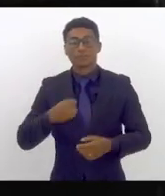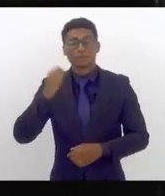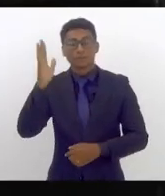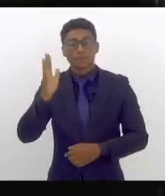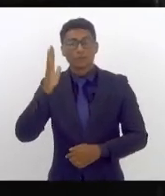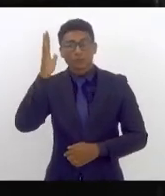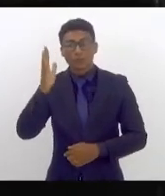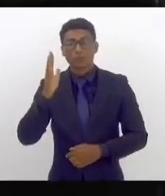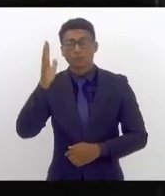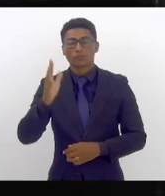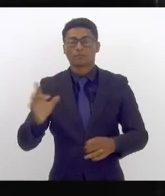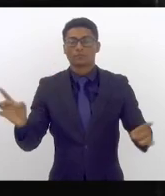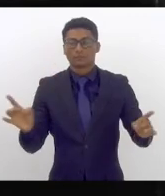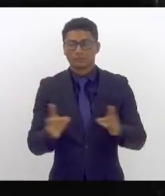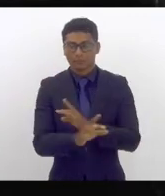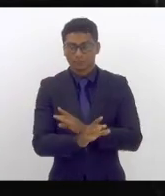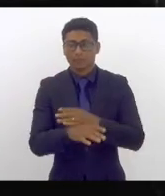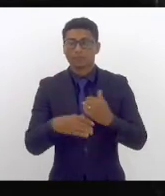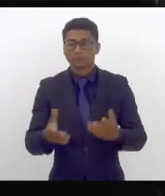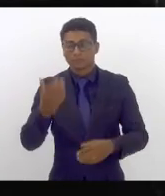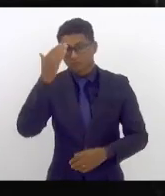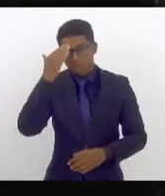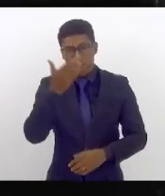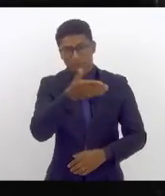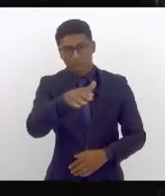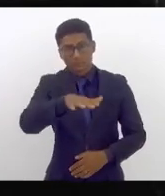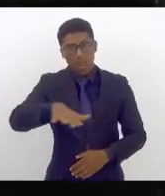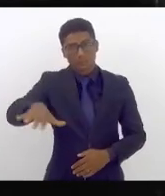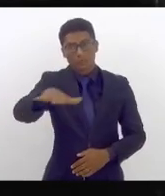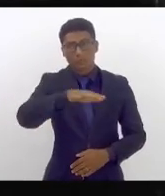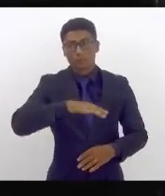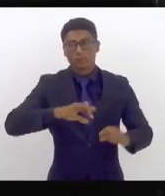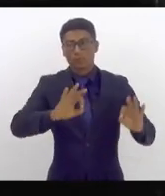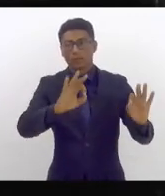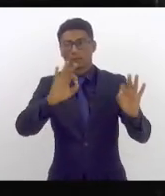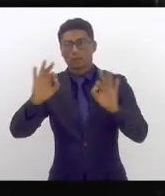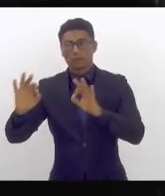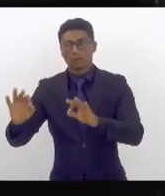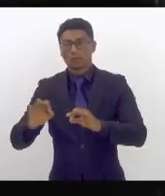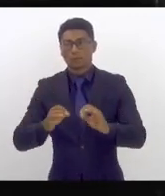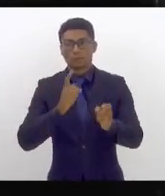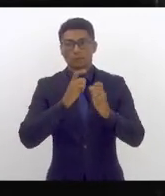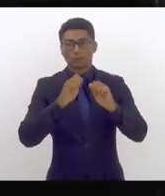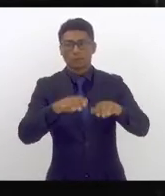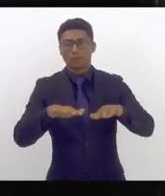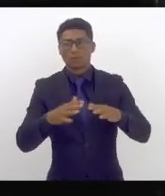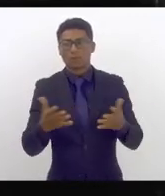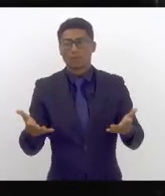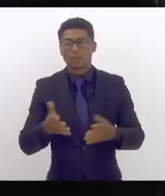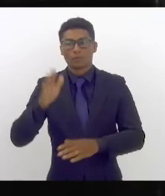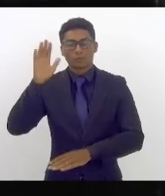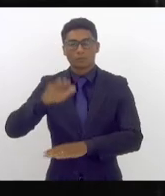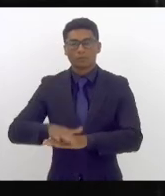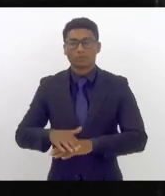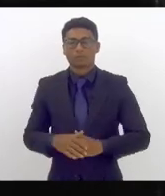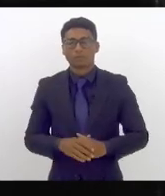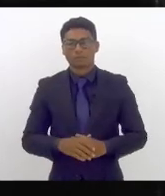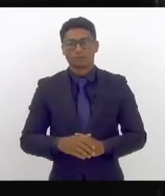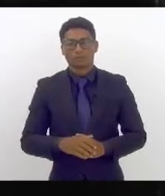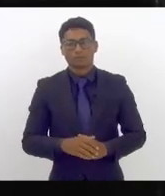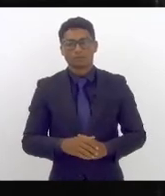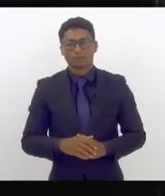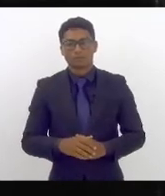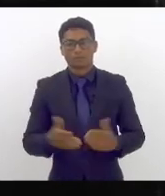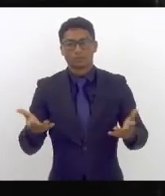minha fala não é agradecendo a todos aqueles que estiveram acompanhando a sessão na tarde de hoje que foi uma